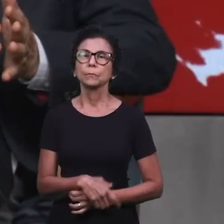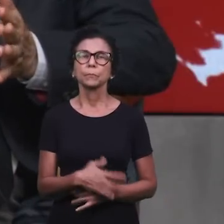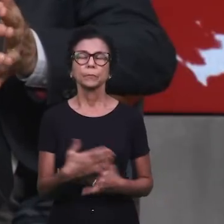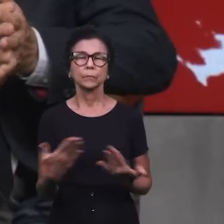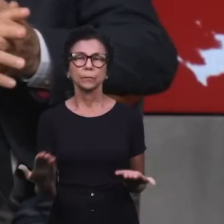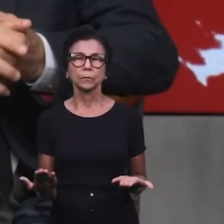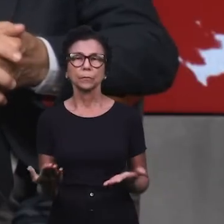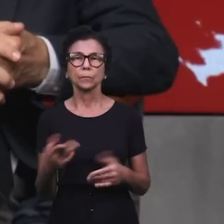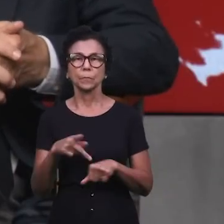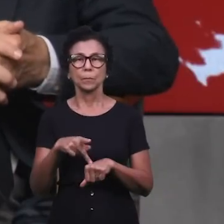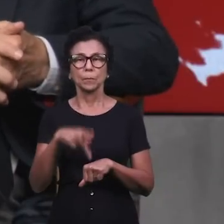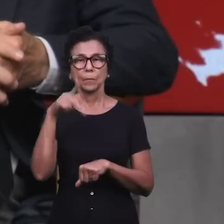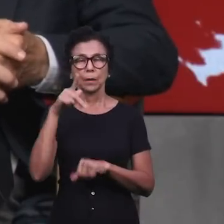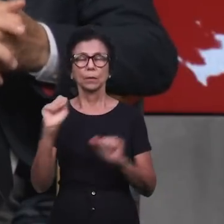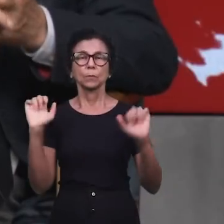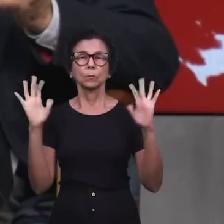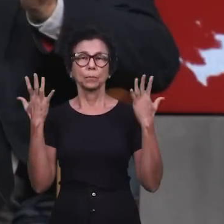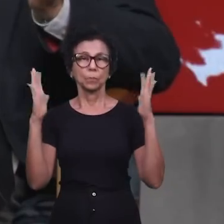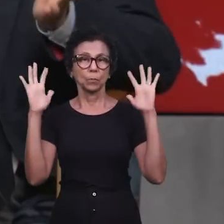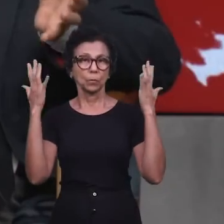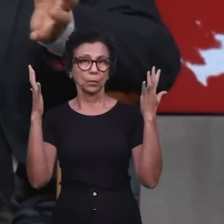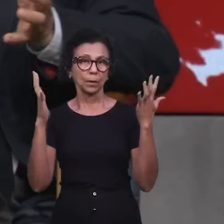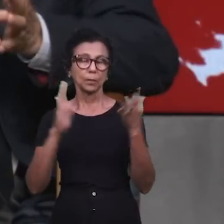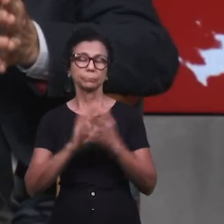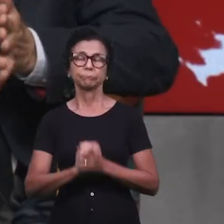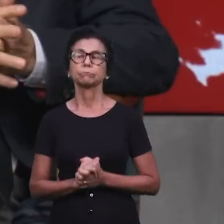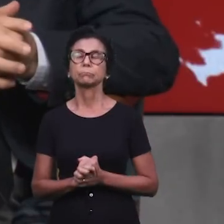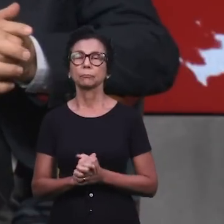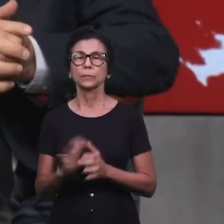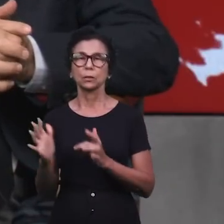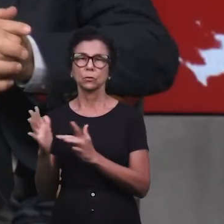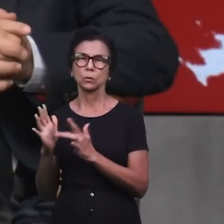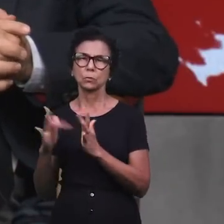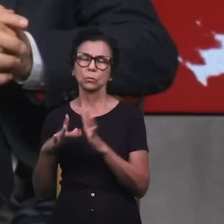da Páscoa, eles estão ali à mesa,